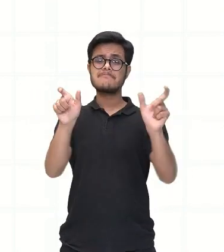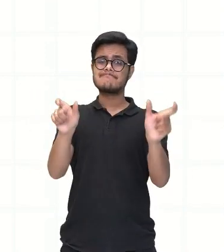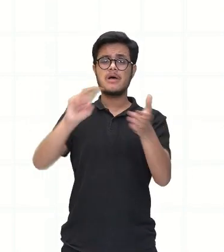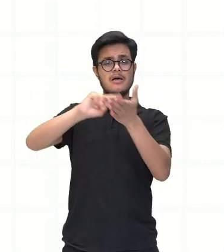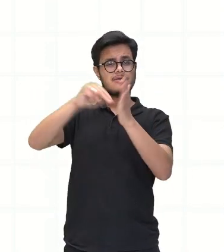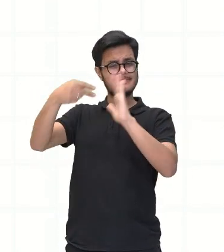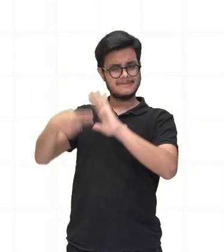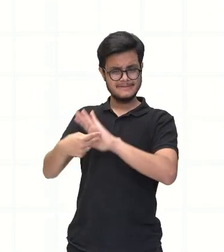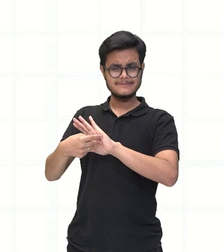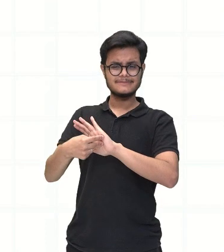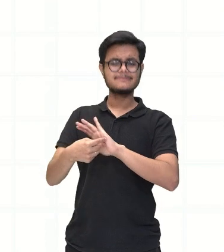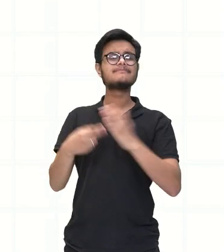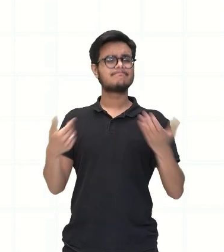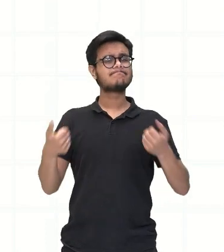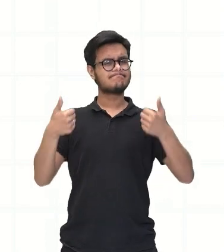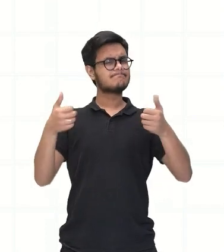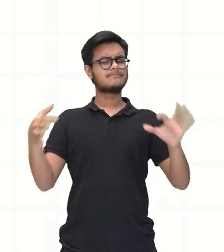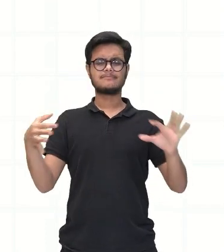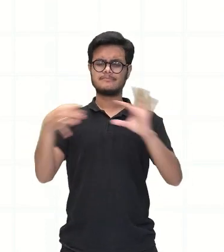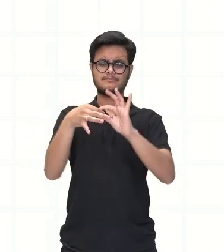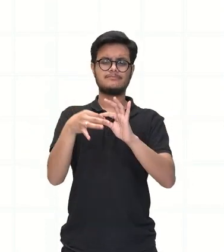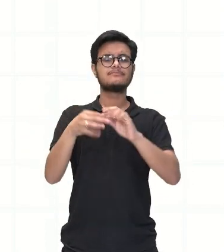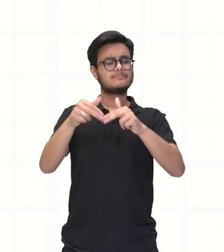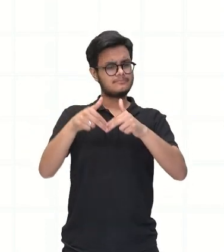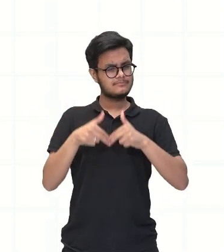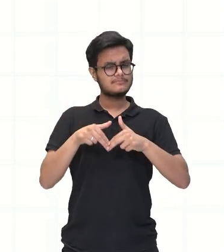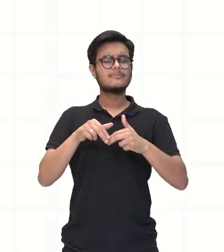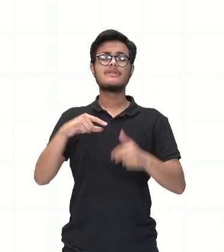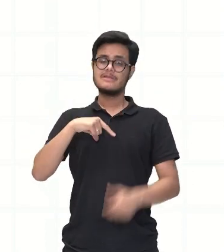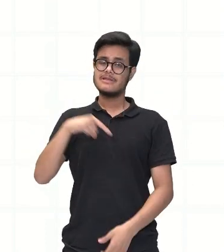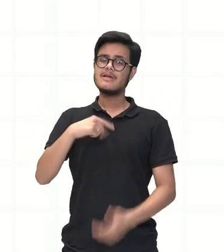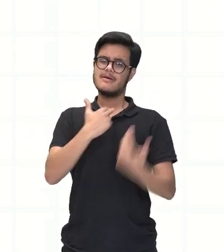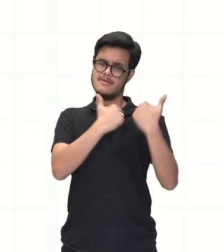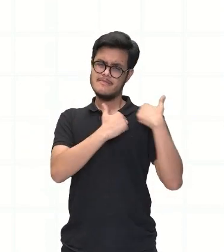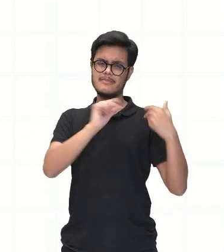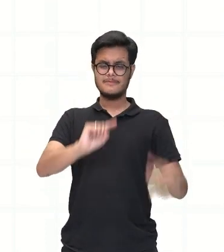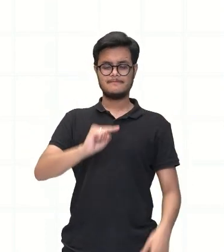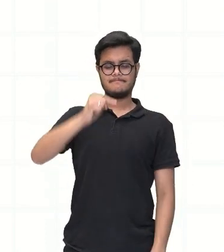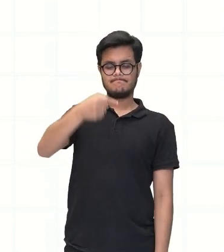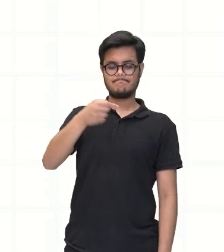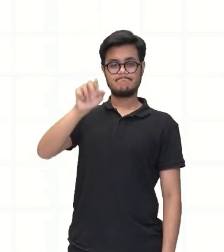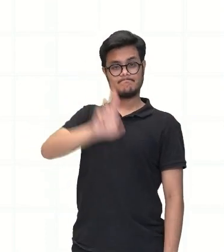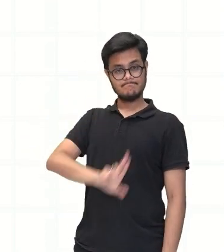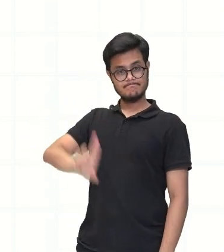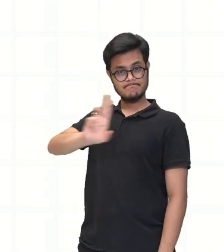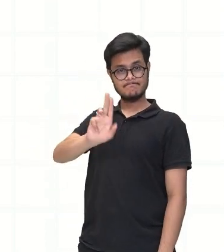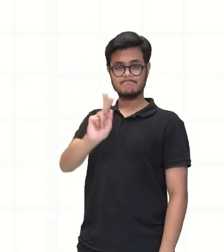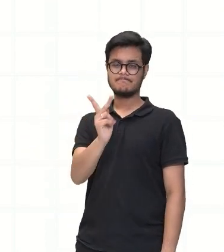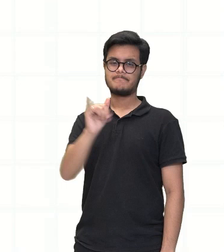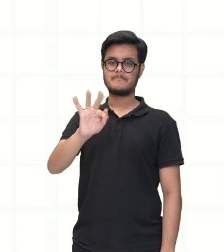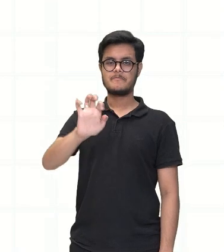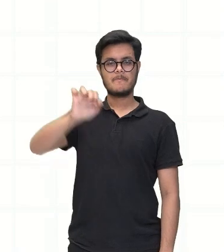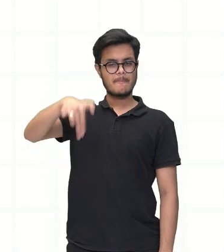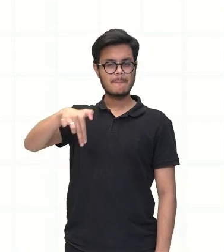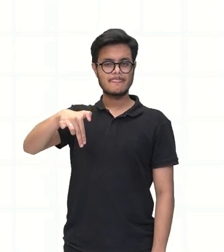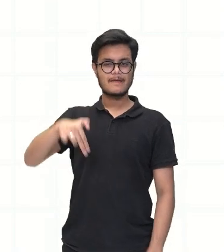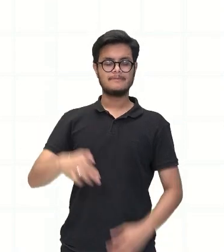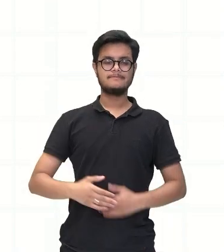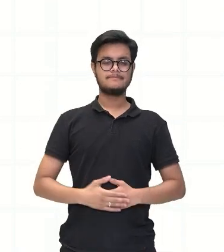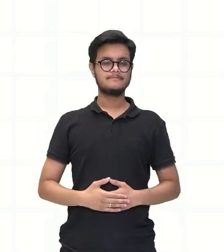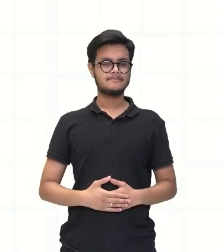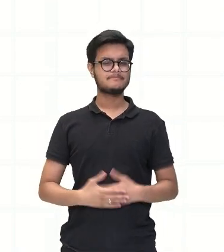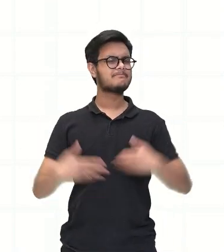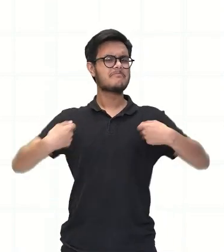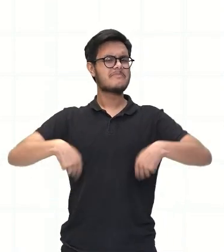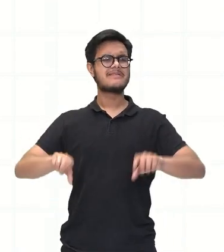compondo palavras, não é isso? Então notem aí que o hífen agora ele vai, nós vamos entender o trabalho dele,